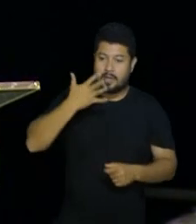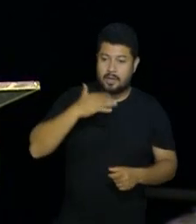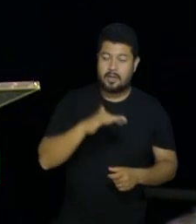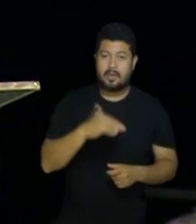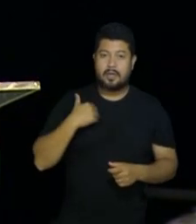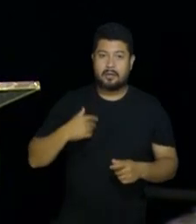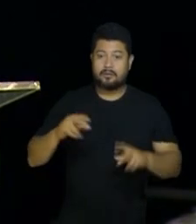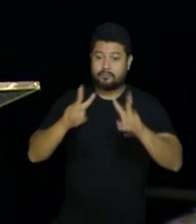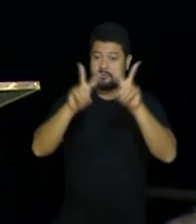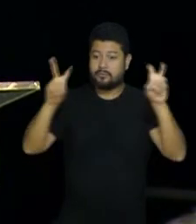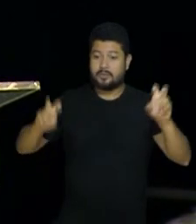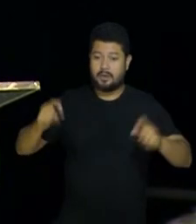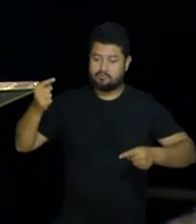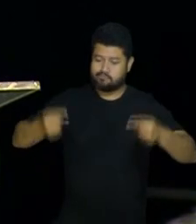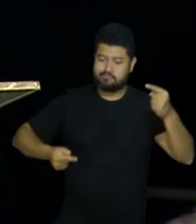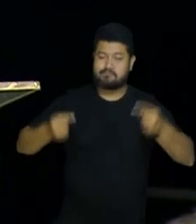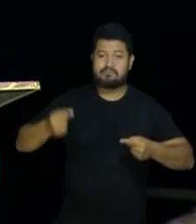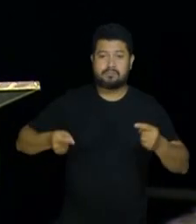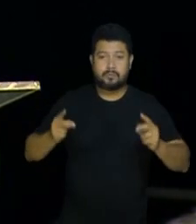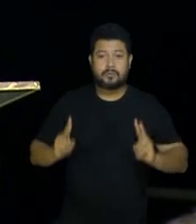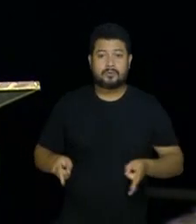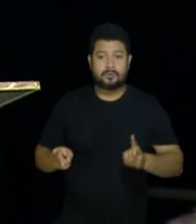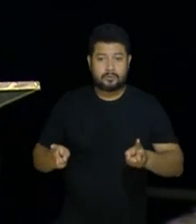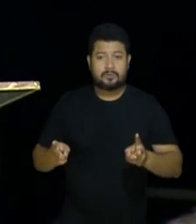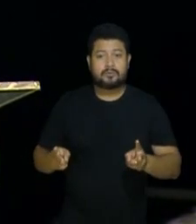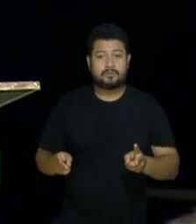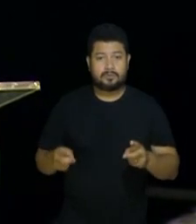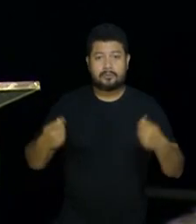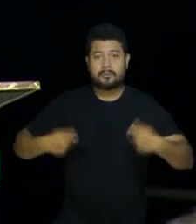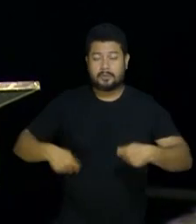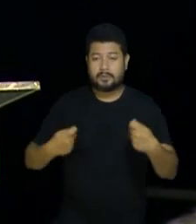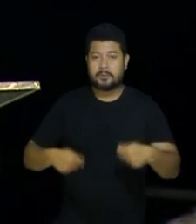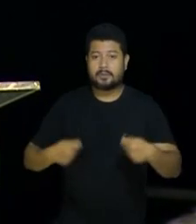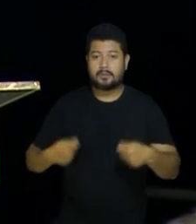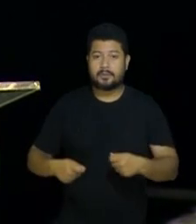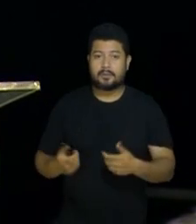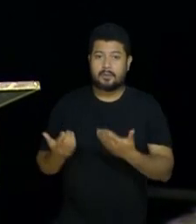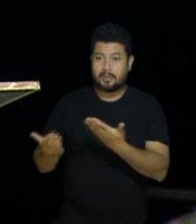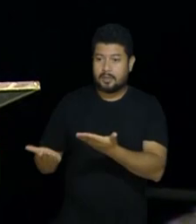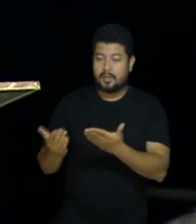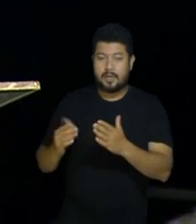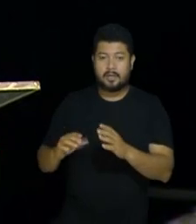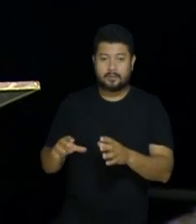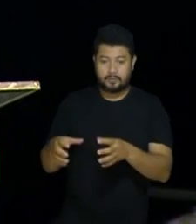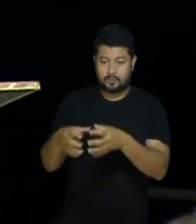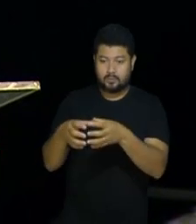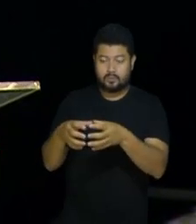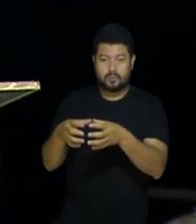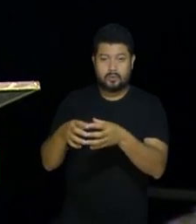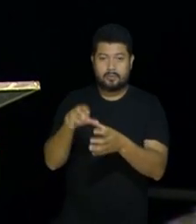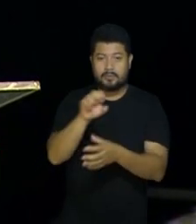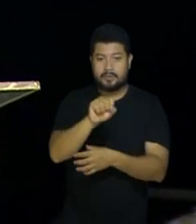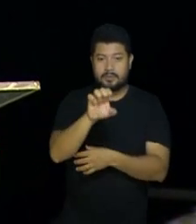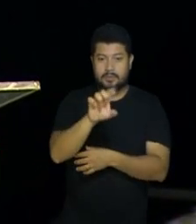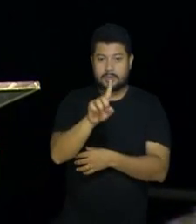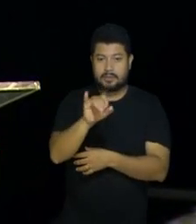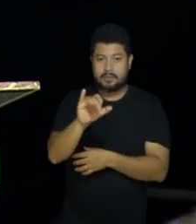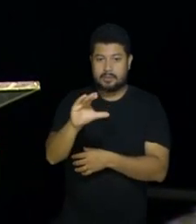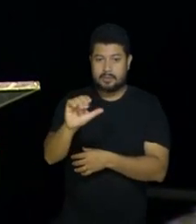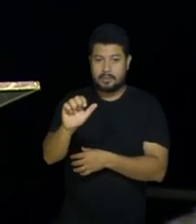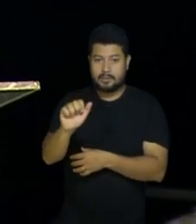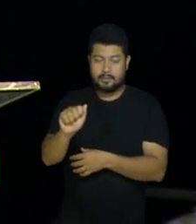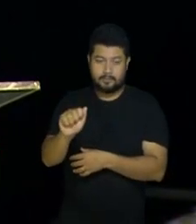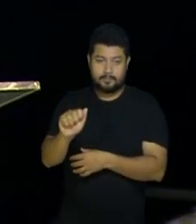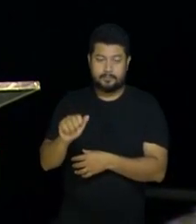e combatido, e que, a exemplo do SEDCA estadual, que os municípios também voltem seus